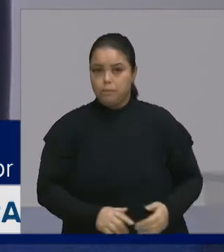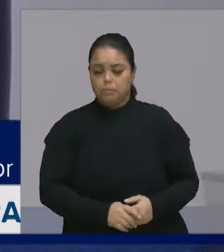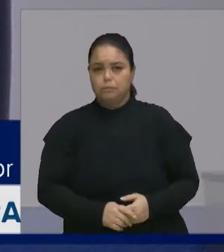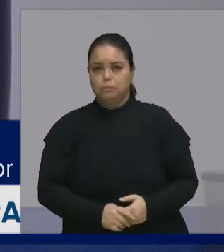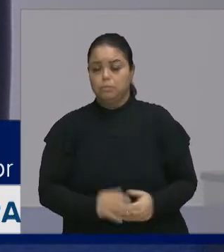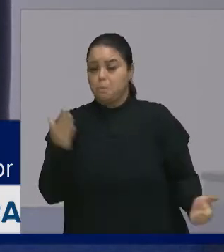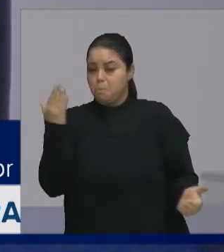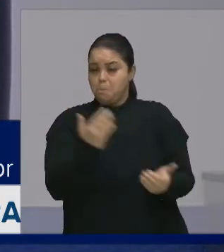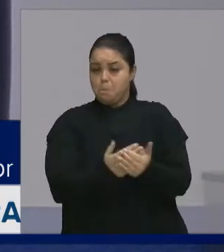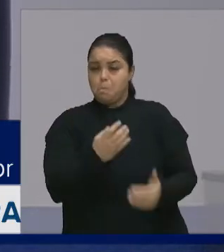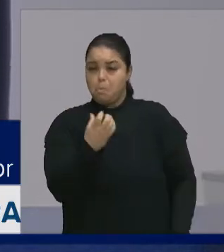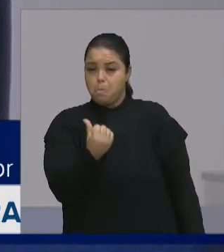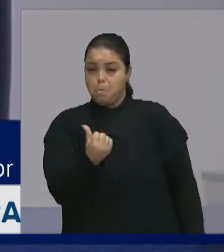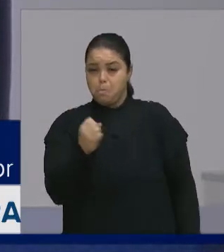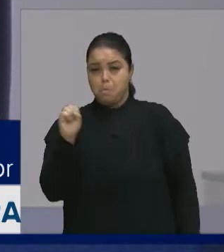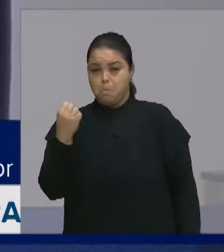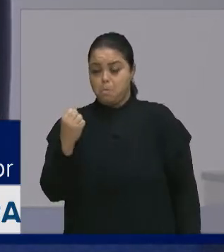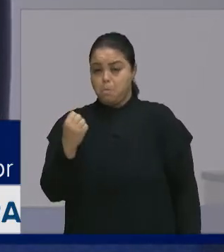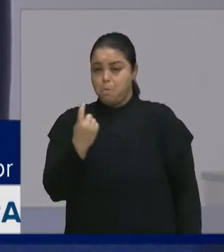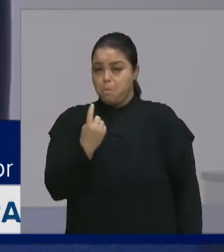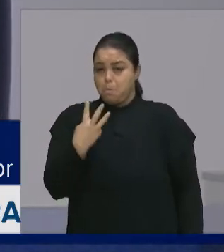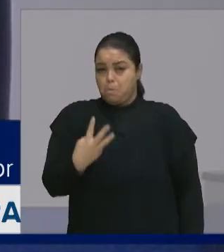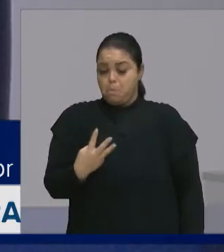Processo número